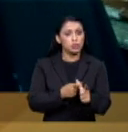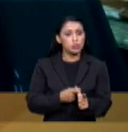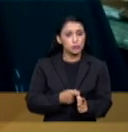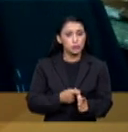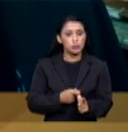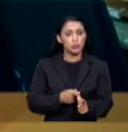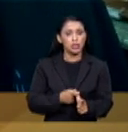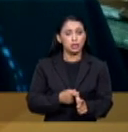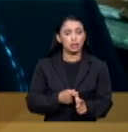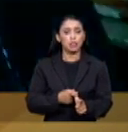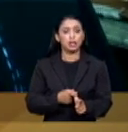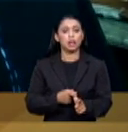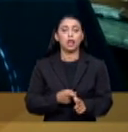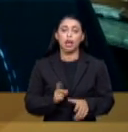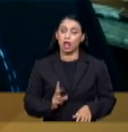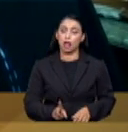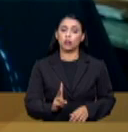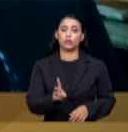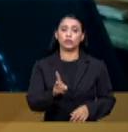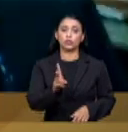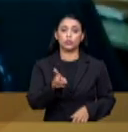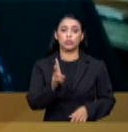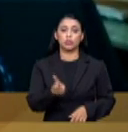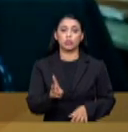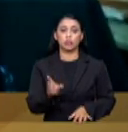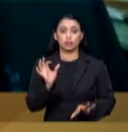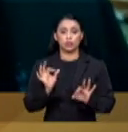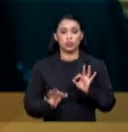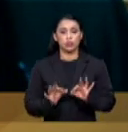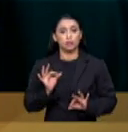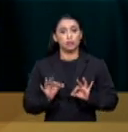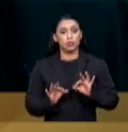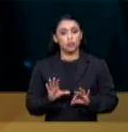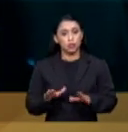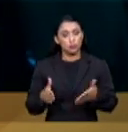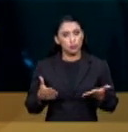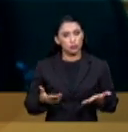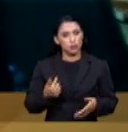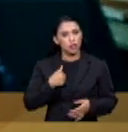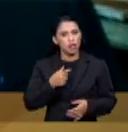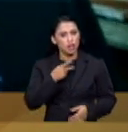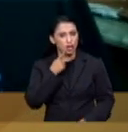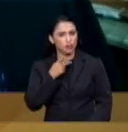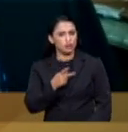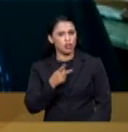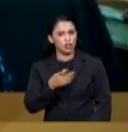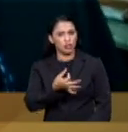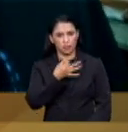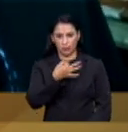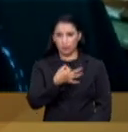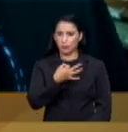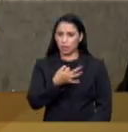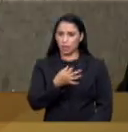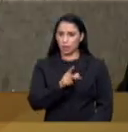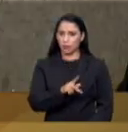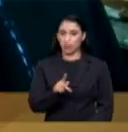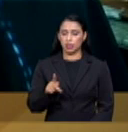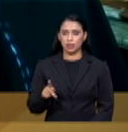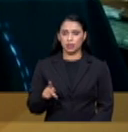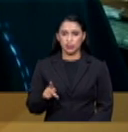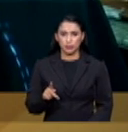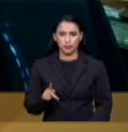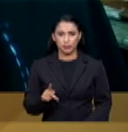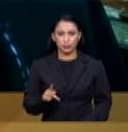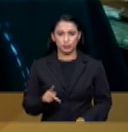suspender a continuidade do julgamento. Aliás, quanto a isso, eu faria uma ponderação, presidente. Foi não. Os